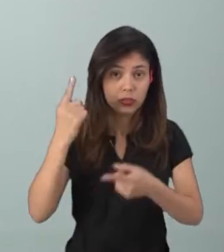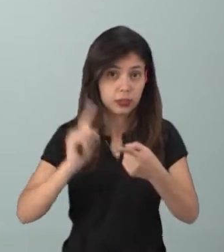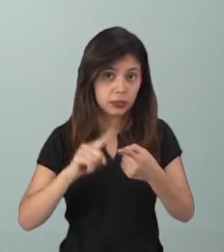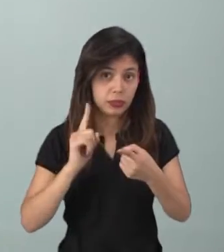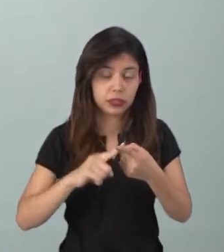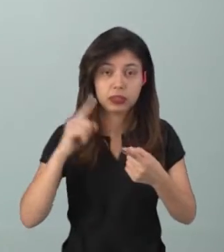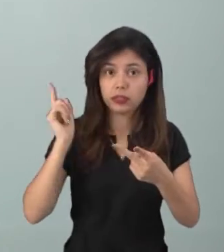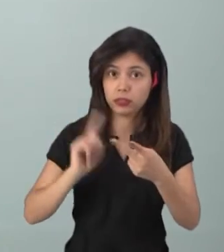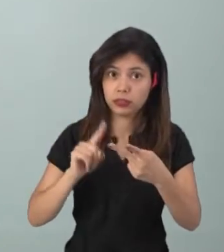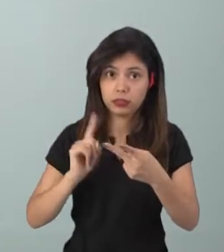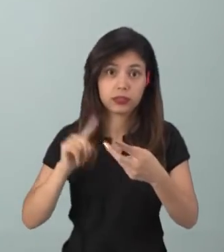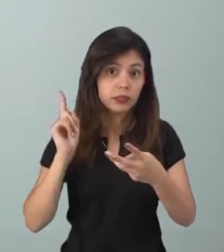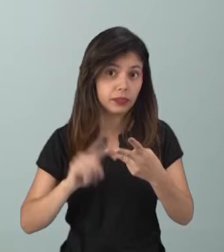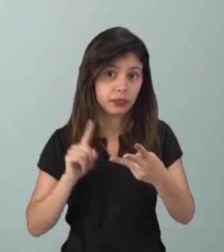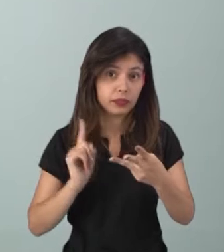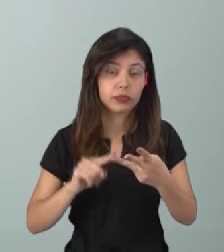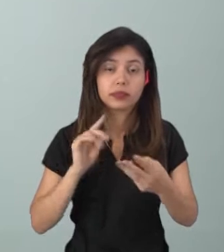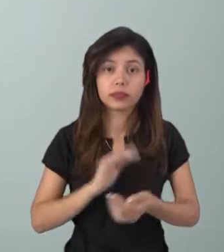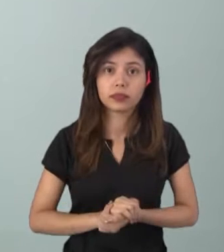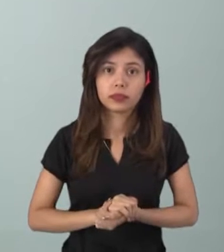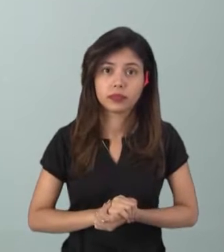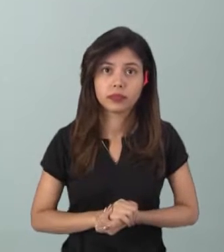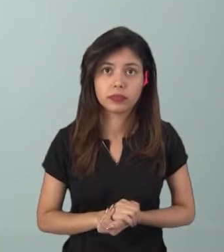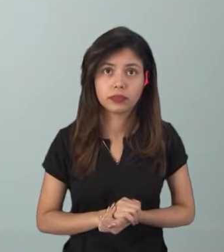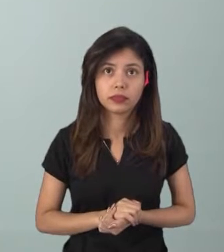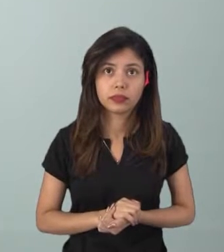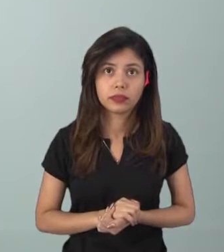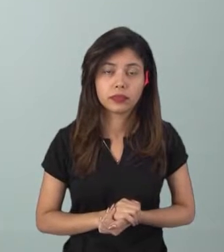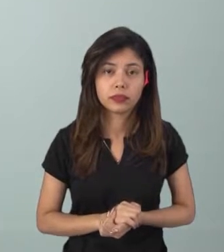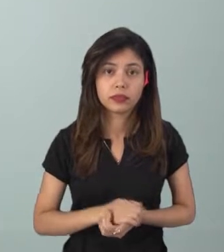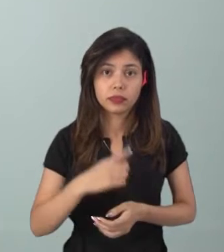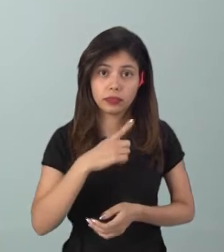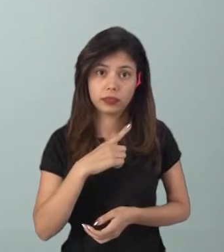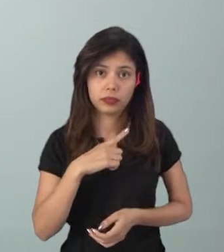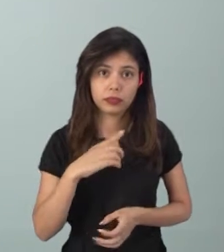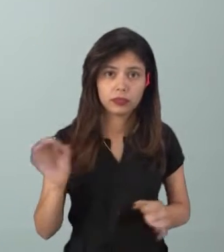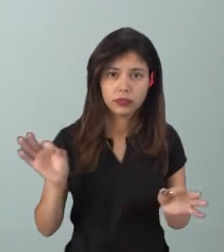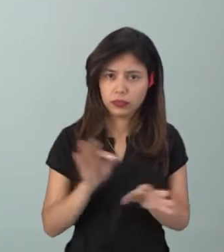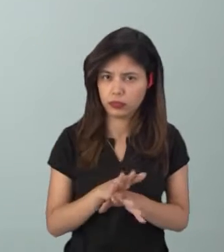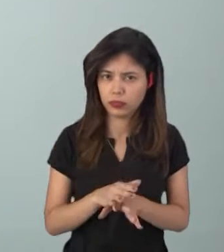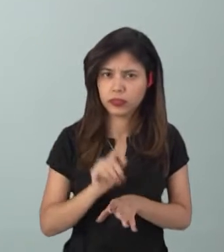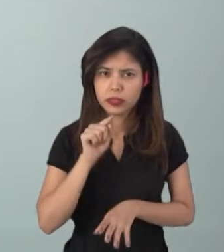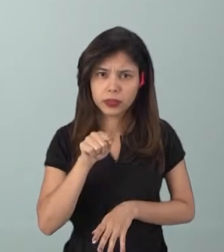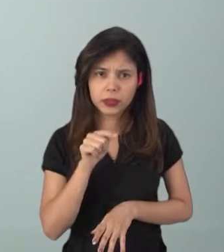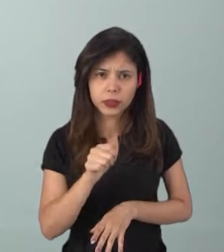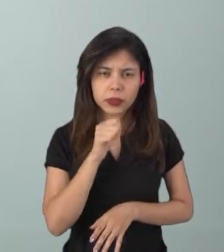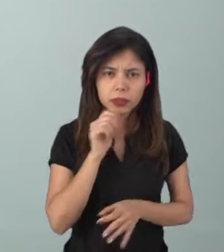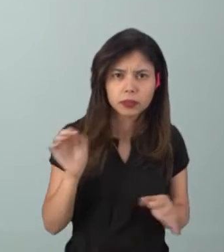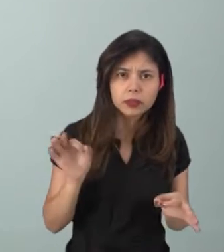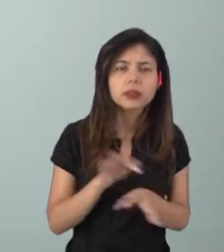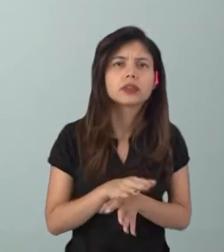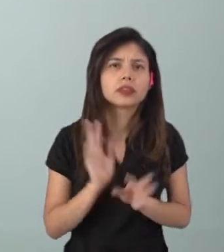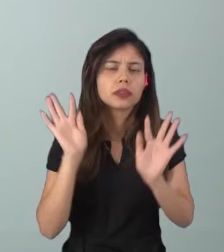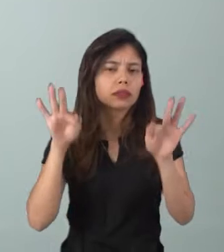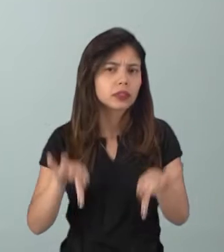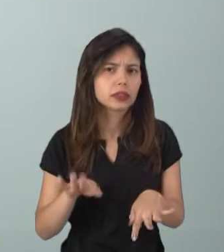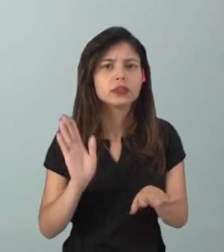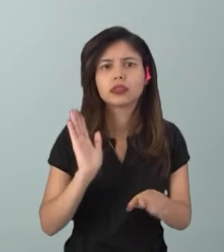2º século, no 3º século, no 4º século, e aí vamos terminar a história antiga aí, no finalzinho,